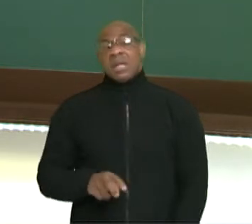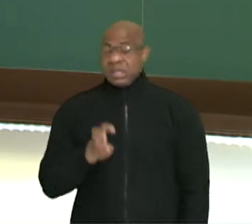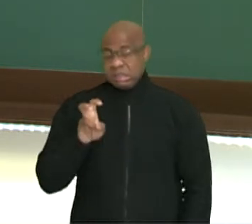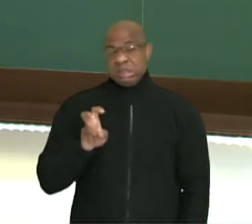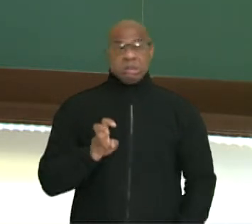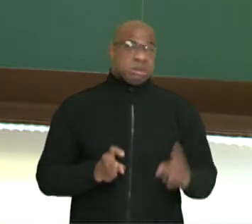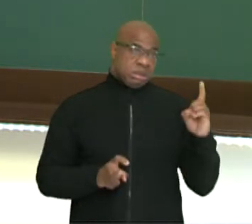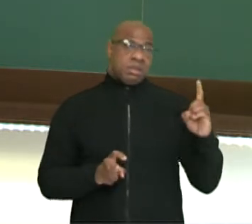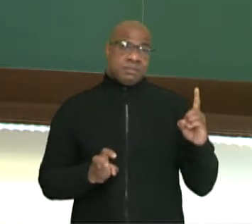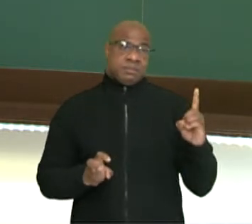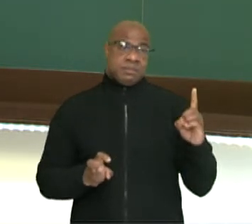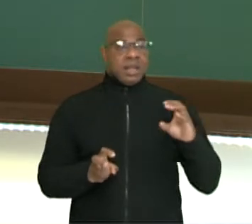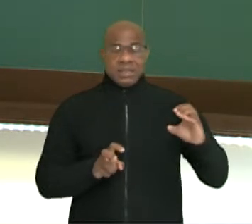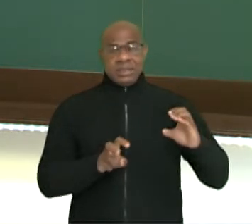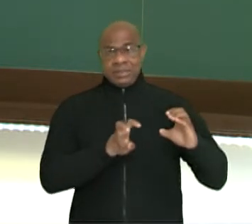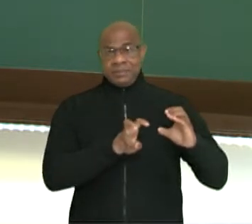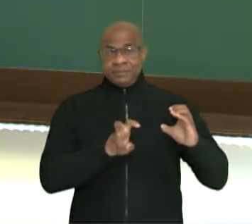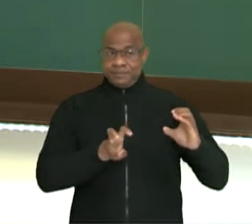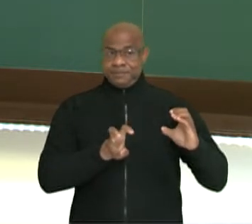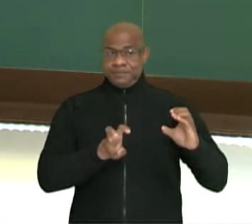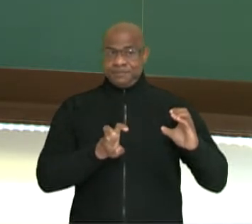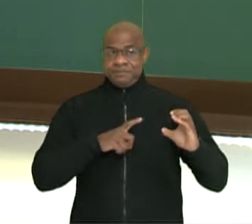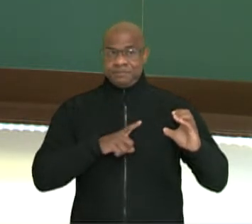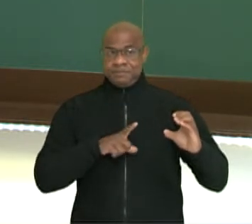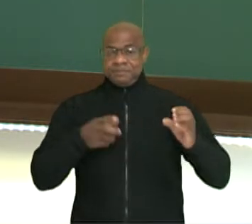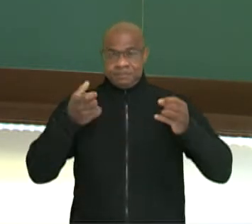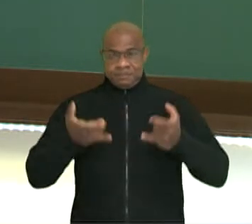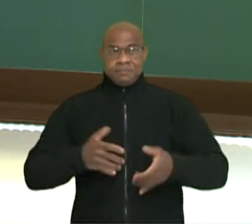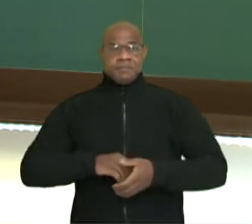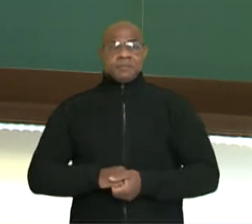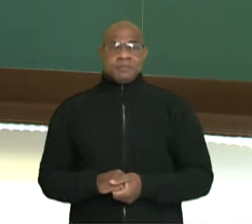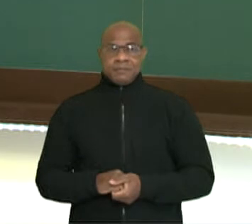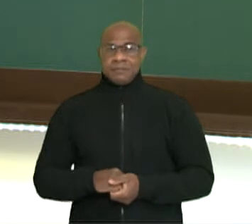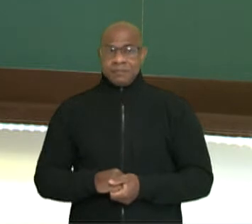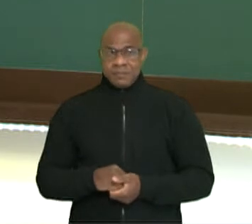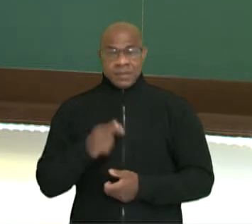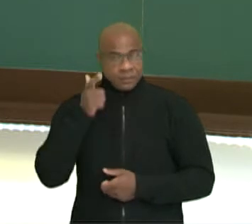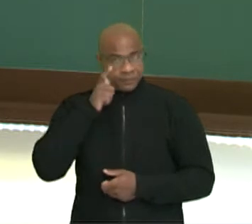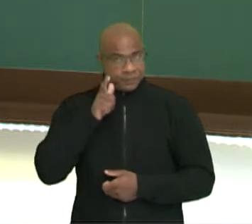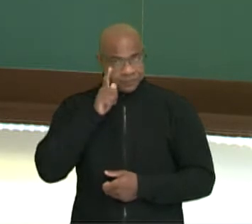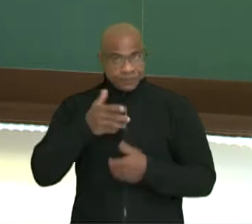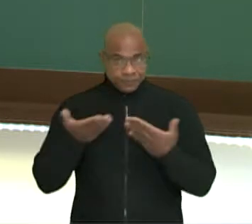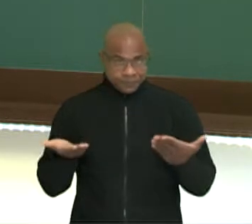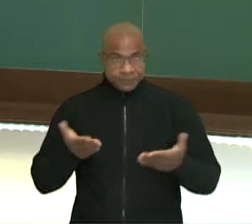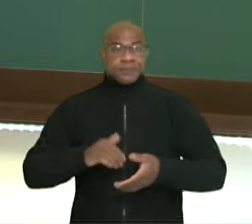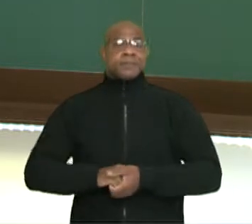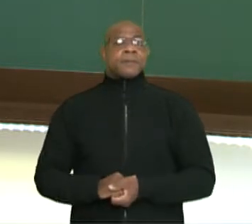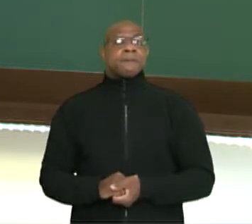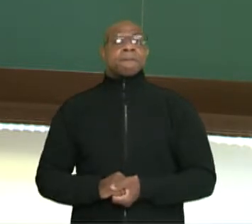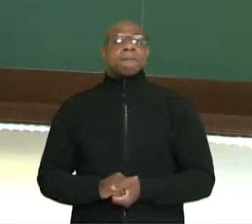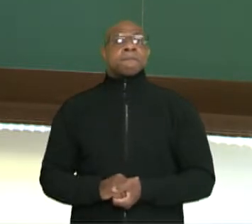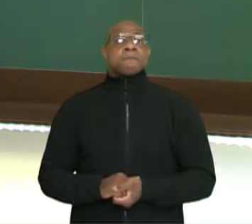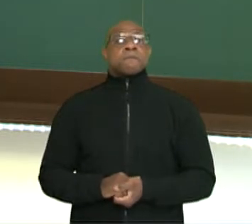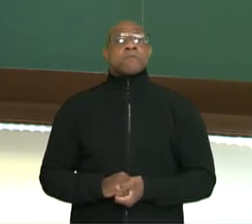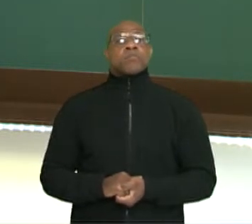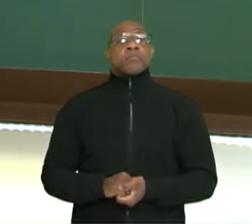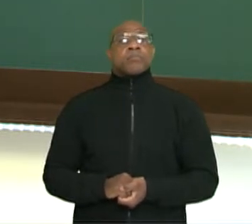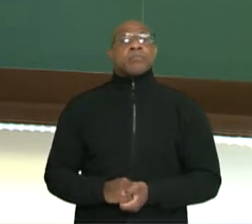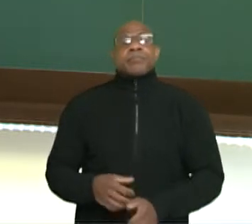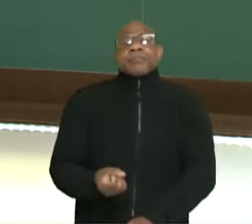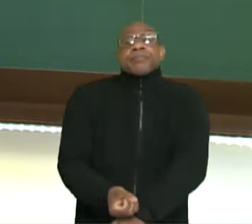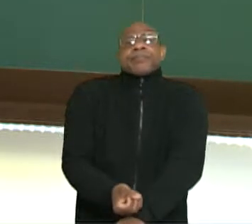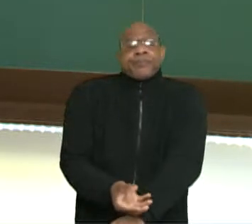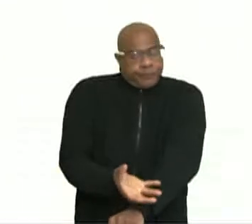foram retratadas, certo? Vamos em frente? Está caminhando? Está comigo? Então tá bom.